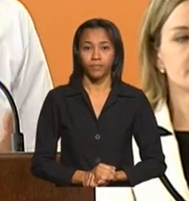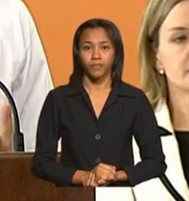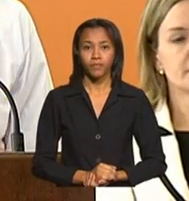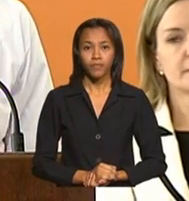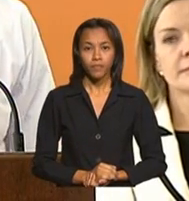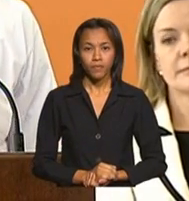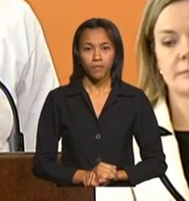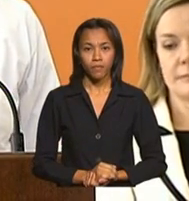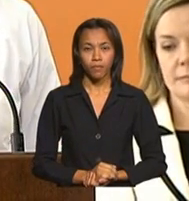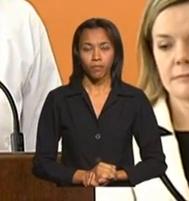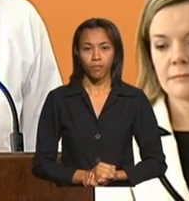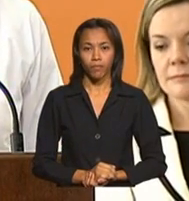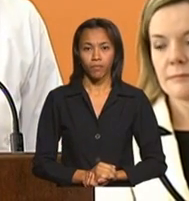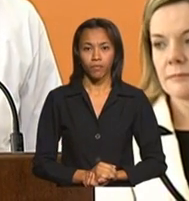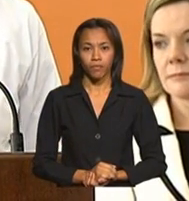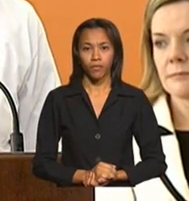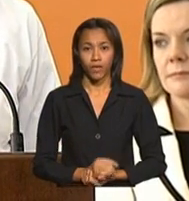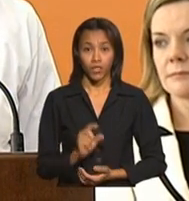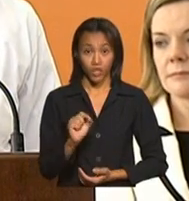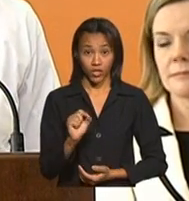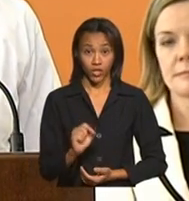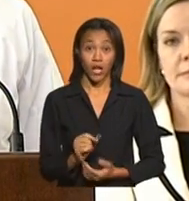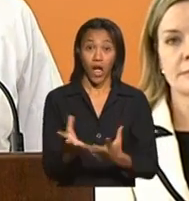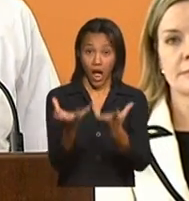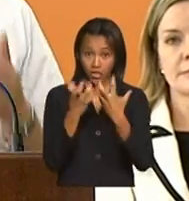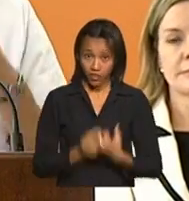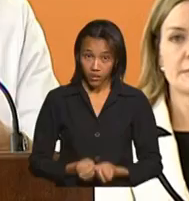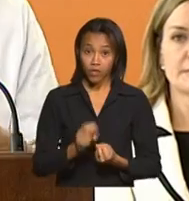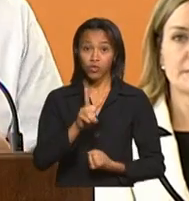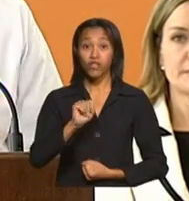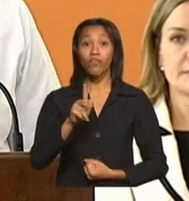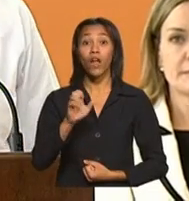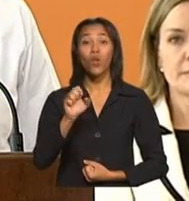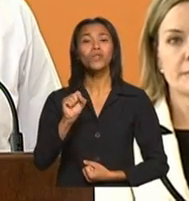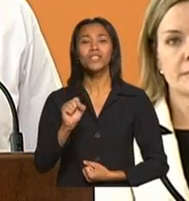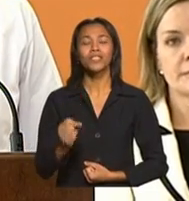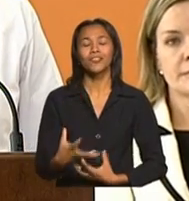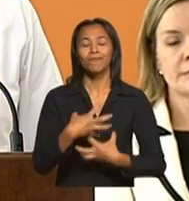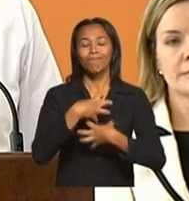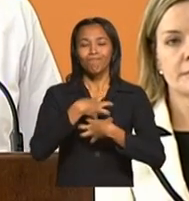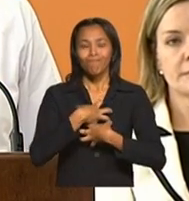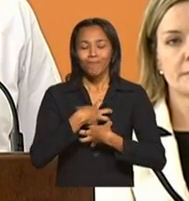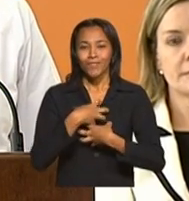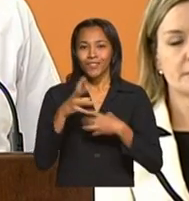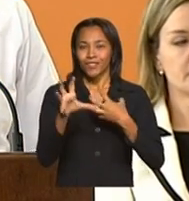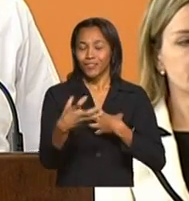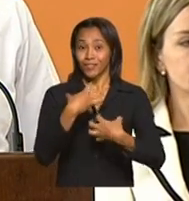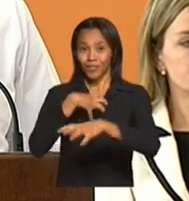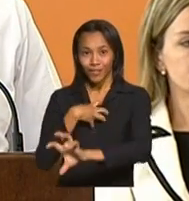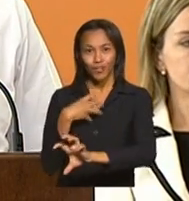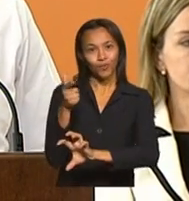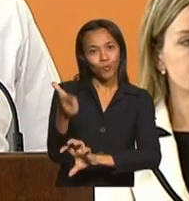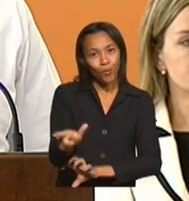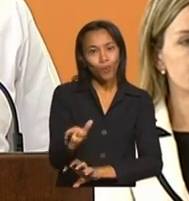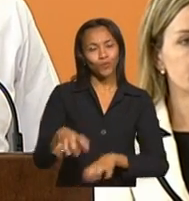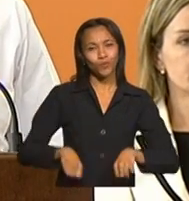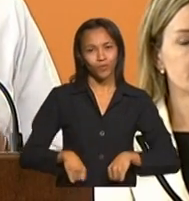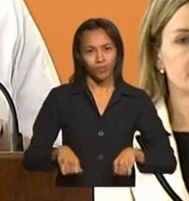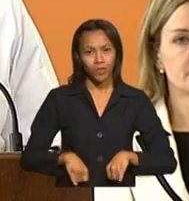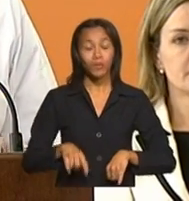A adoção de valores da solidariedade, de valores